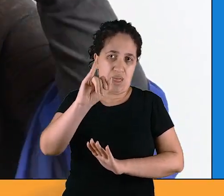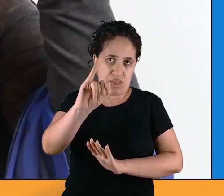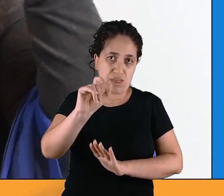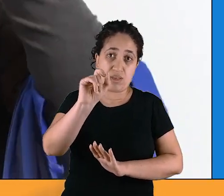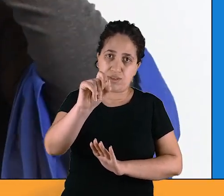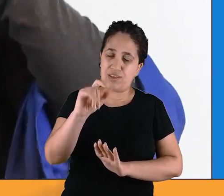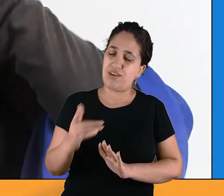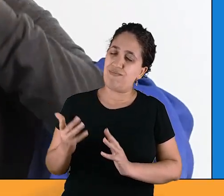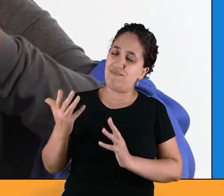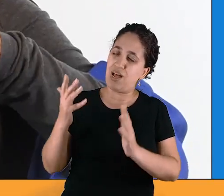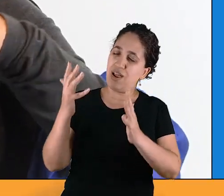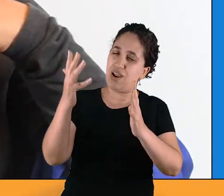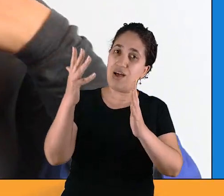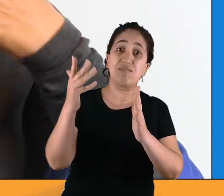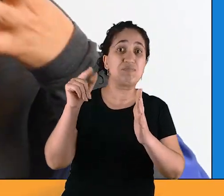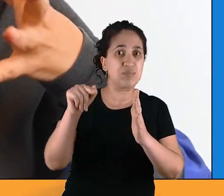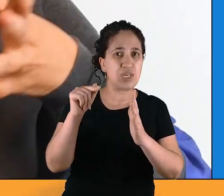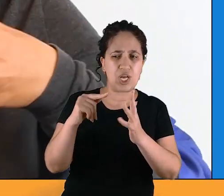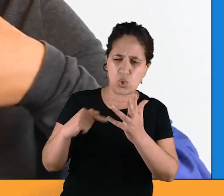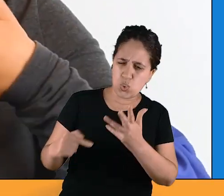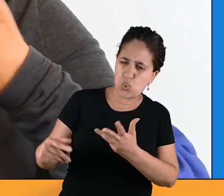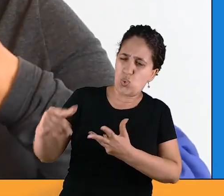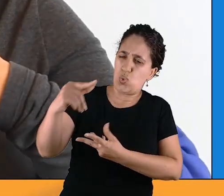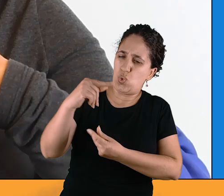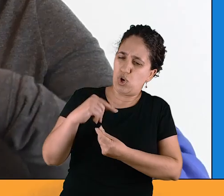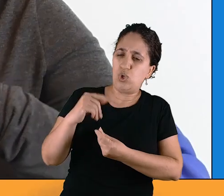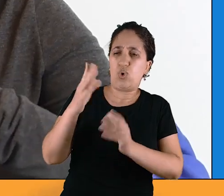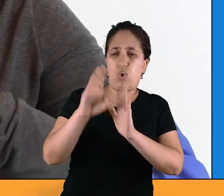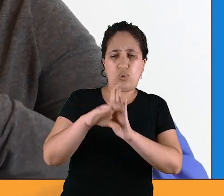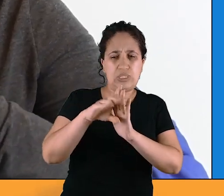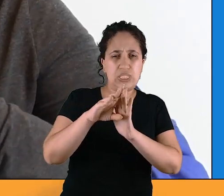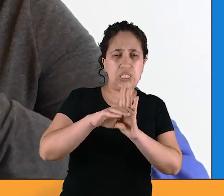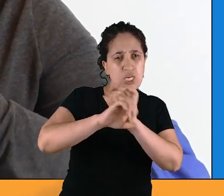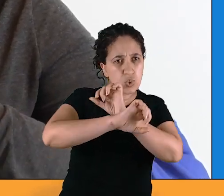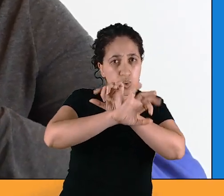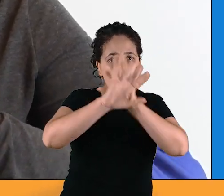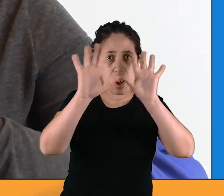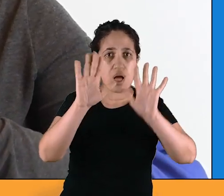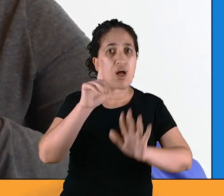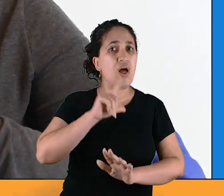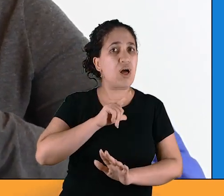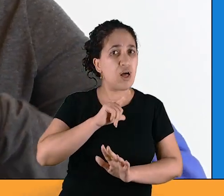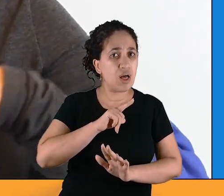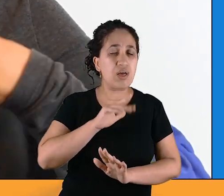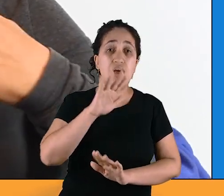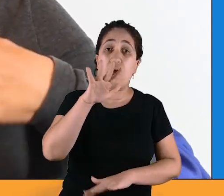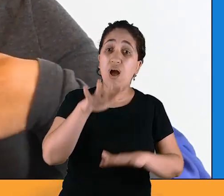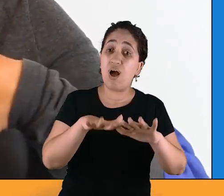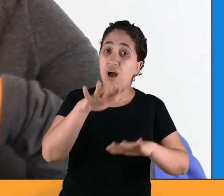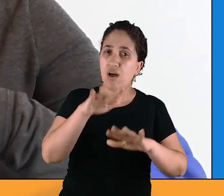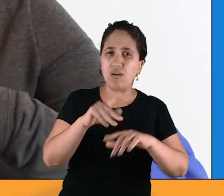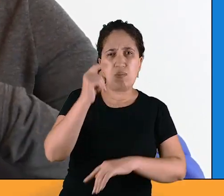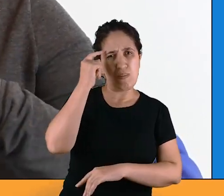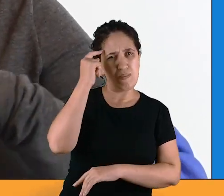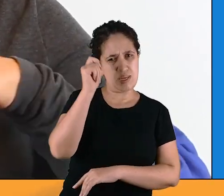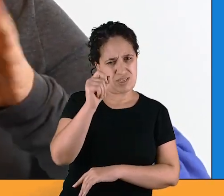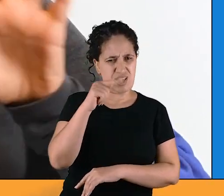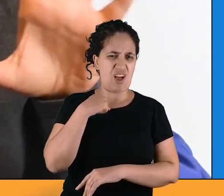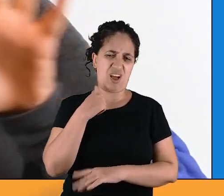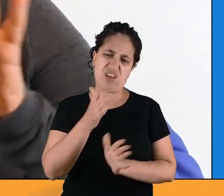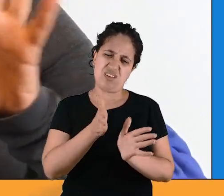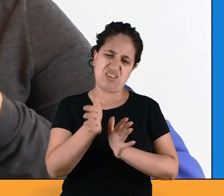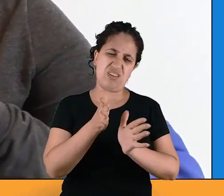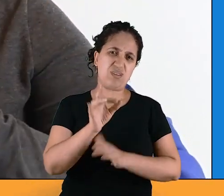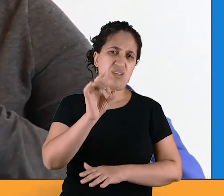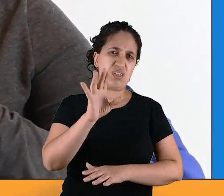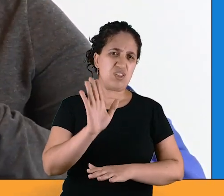que acaba sendo muito celebrada por ser uma lei muito completa, que traz muitos conceitos esclarecedores também, muitas vezes se achava que a acessibilidade